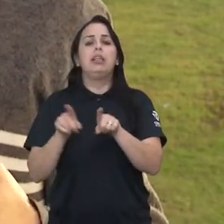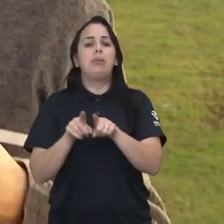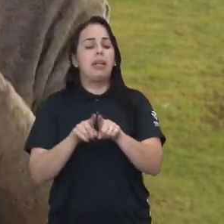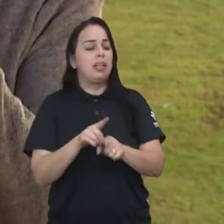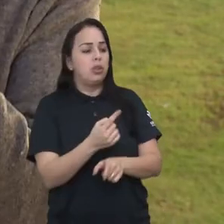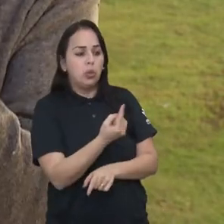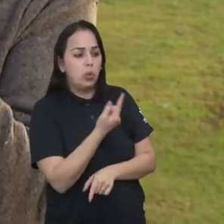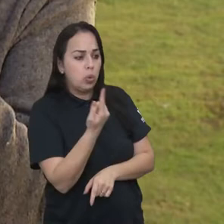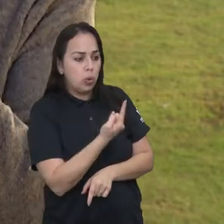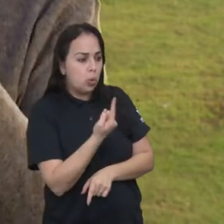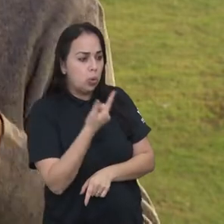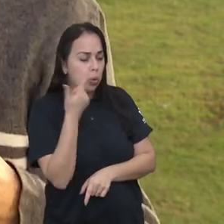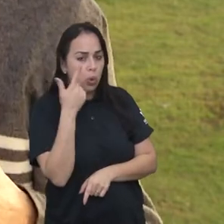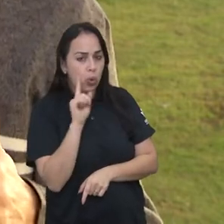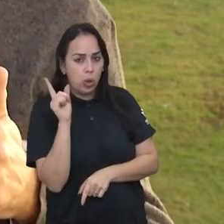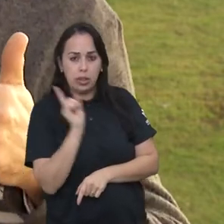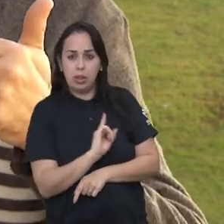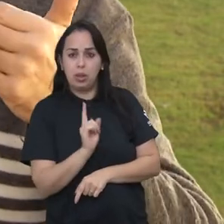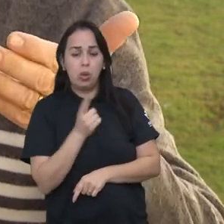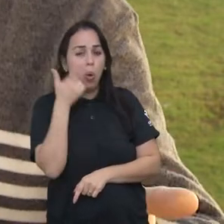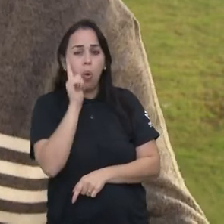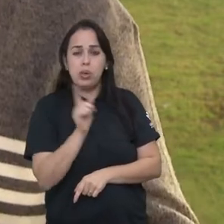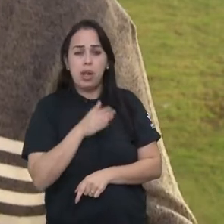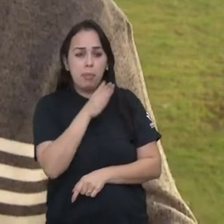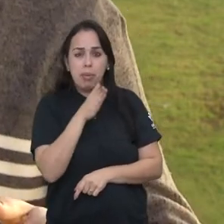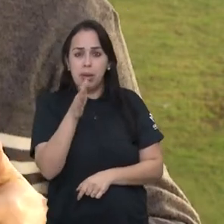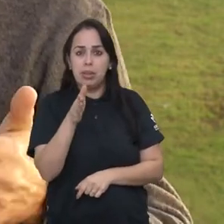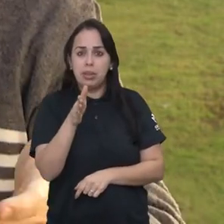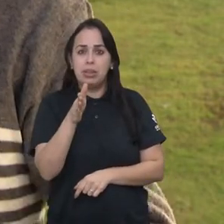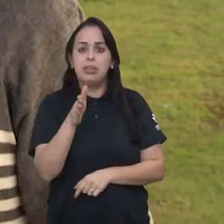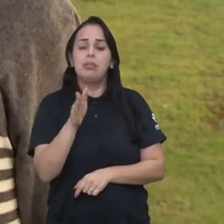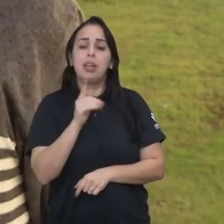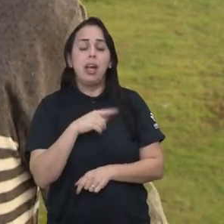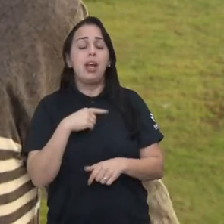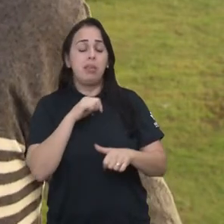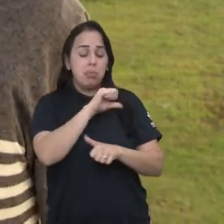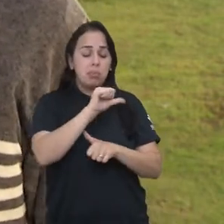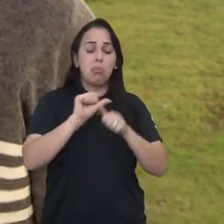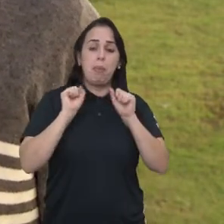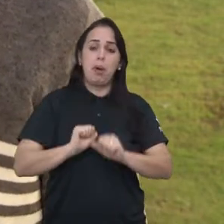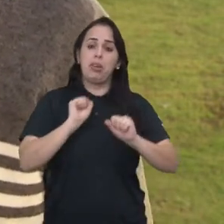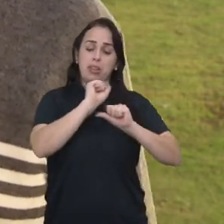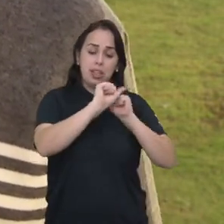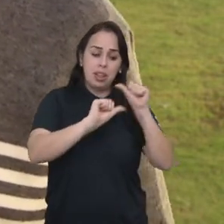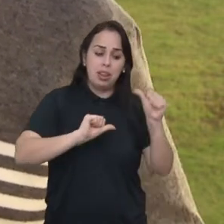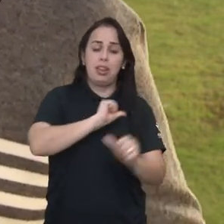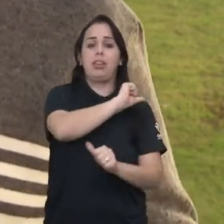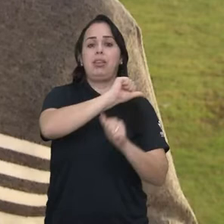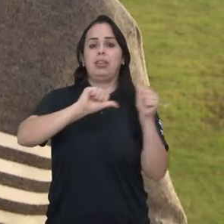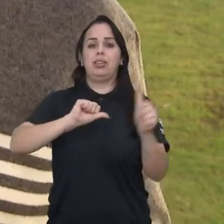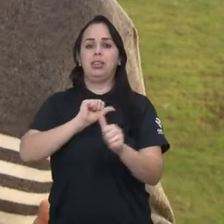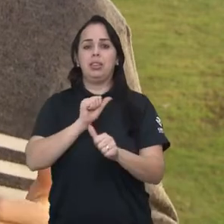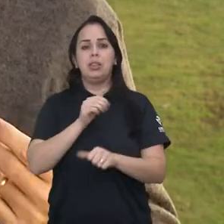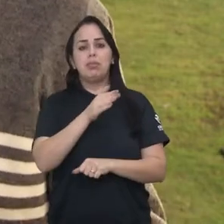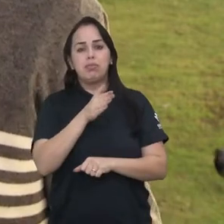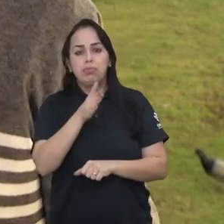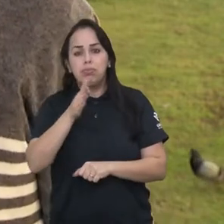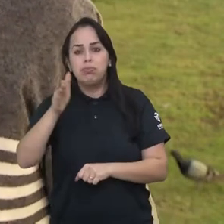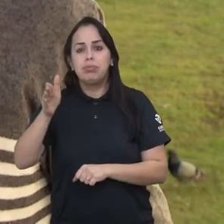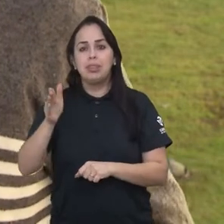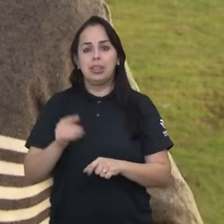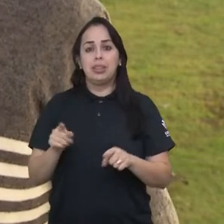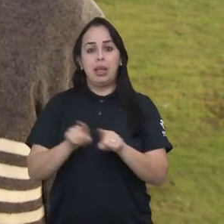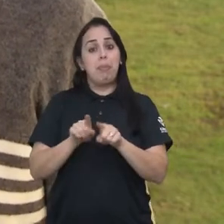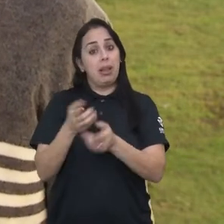um pouco esse idoso que não tem tanta disponibilidade não preciso de alguém que tem sábado e se transforme também não só para se ativo